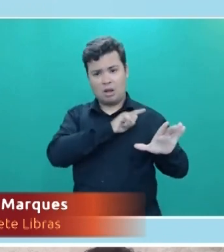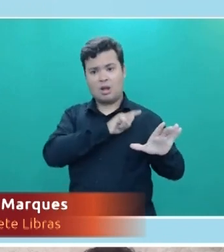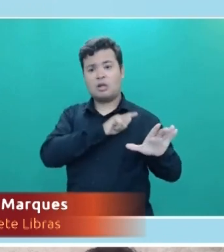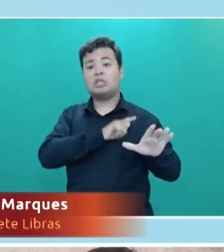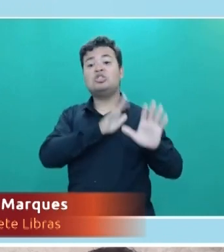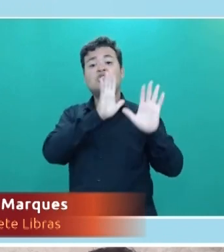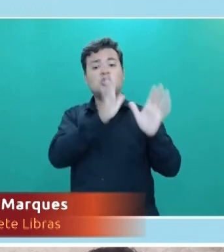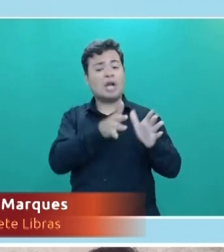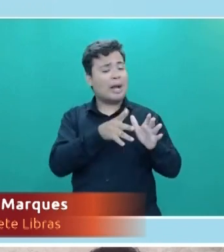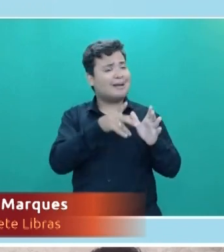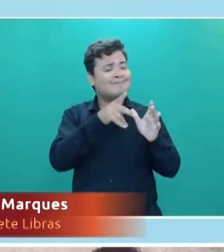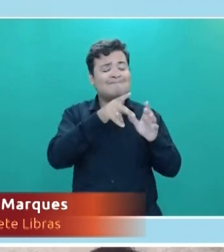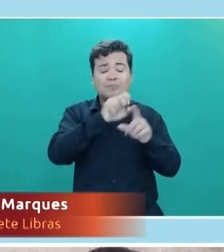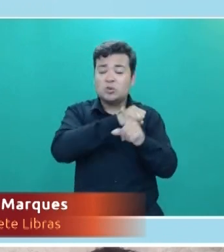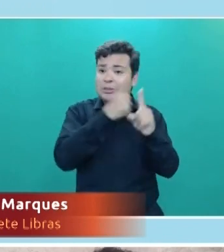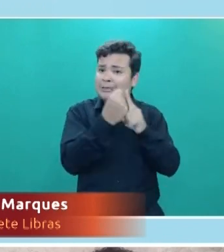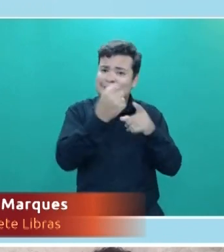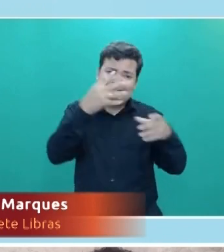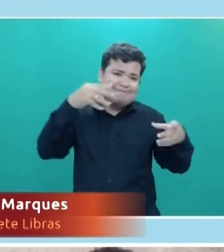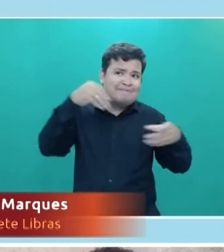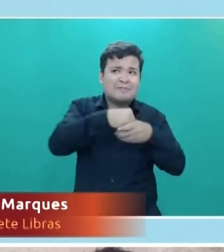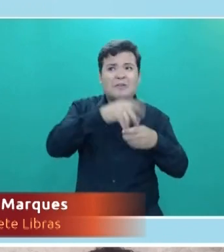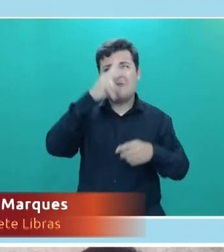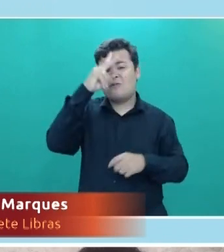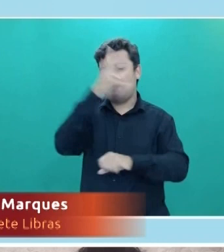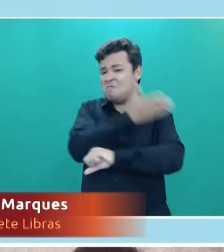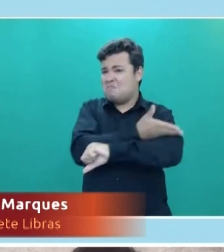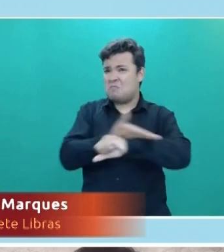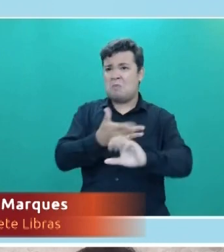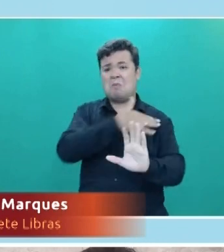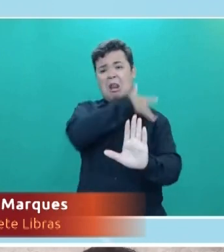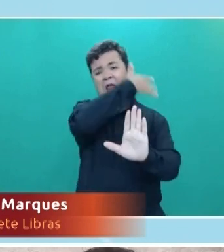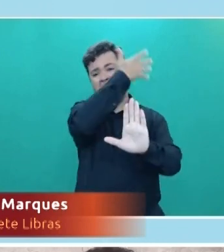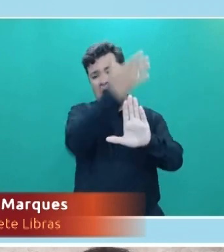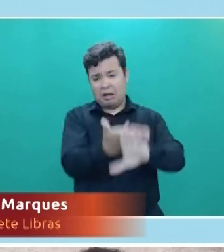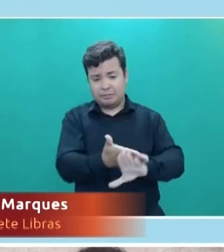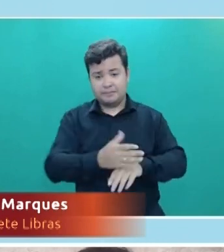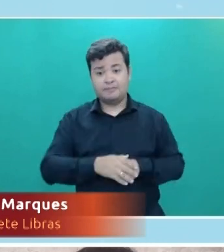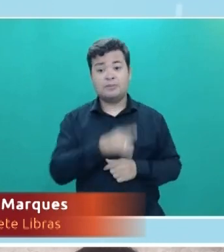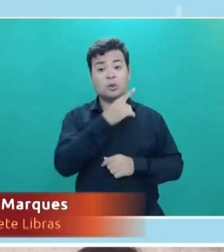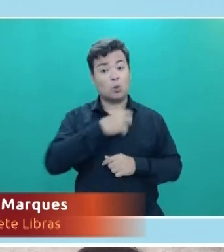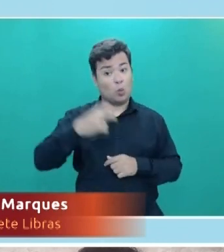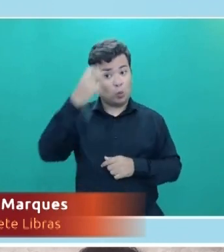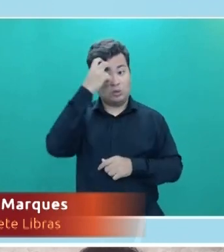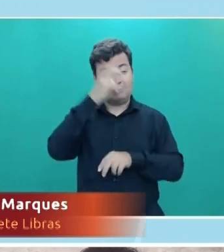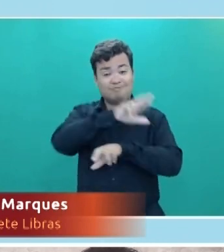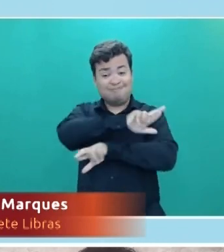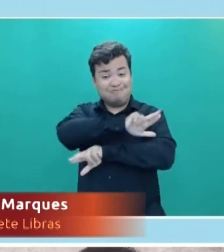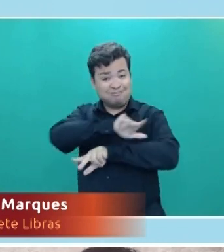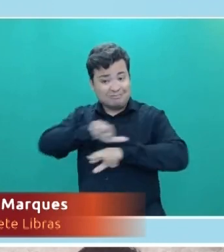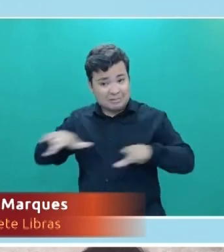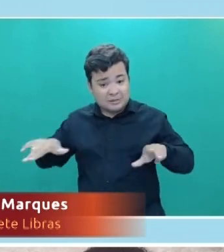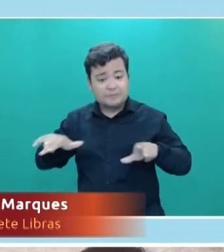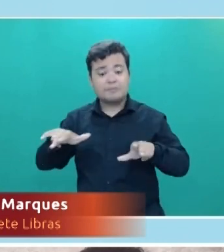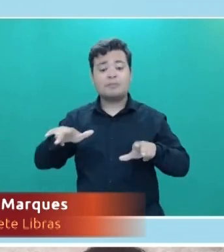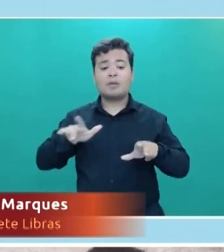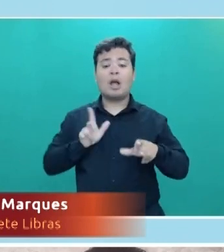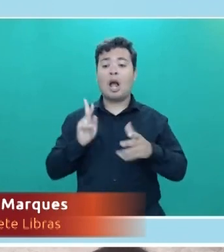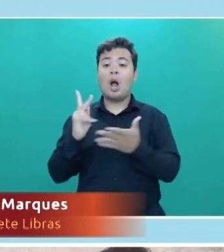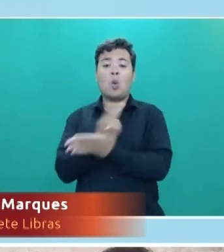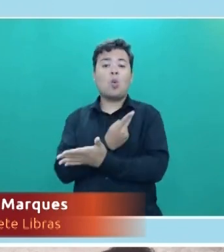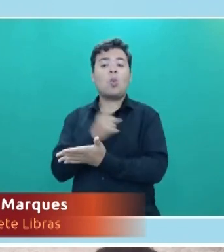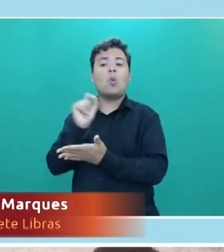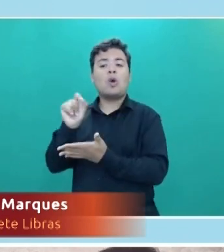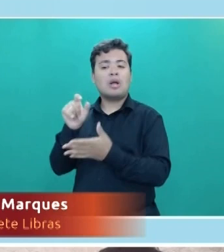nas mais diferentes sociedades. Então, assim, como existem culturas diferentes, claro que o modo como essas desigualdades vão